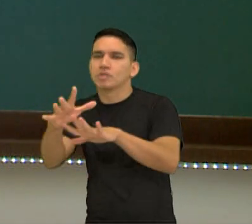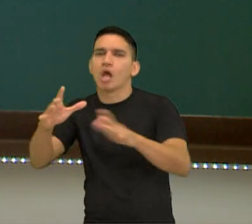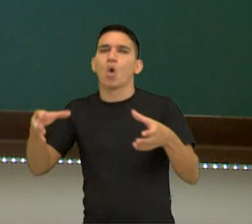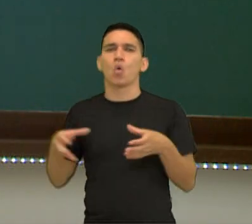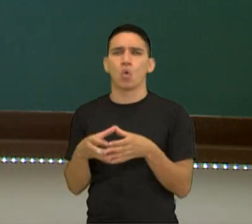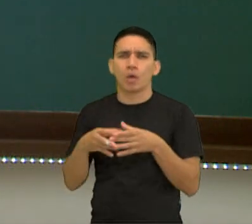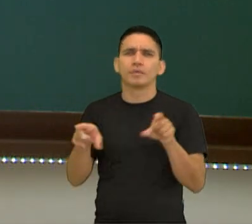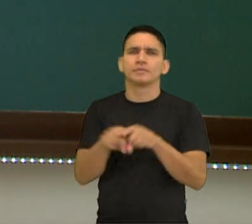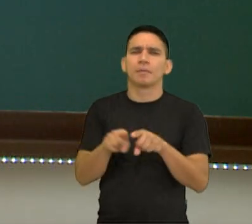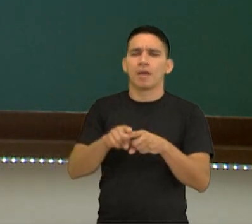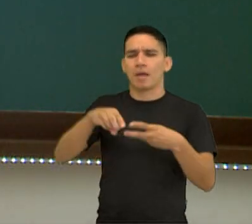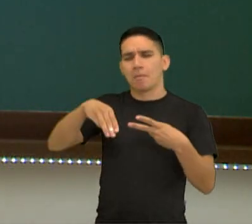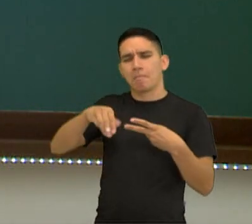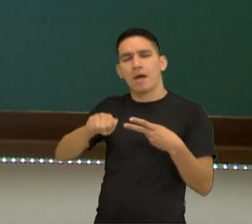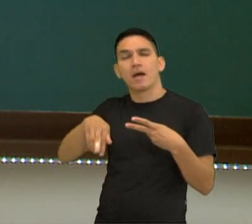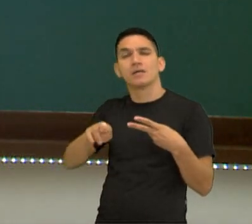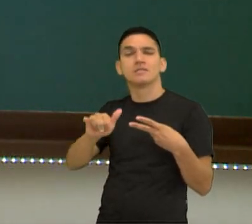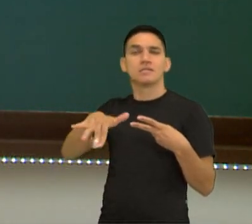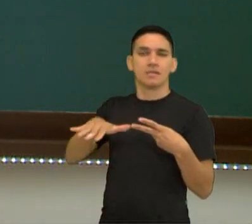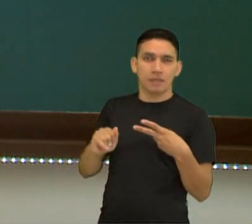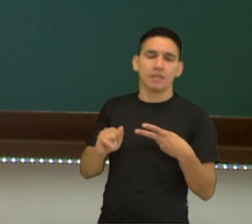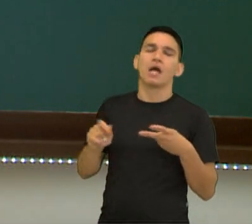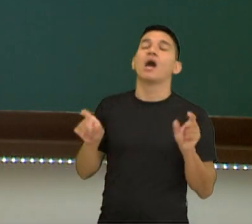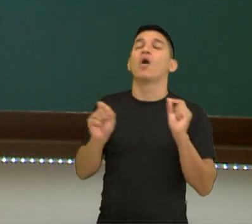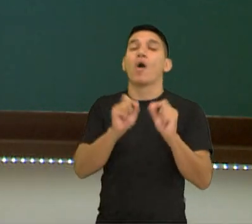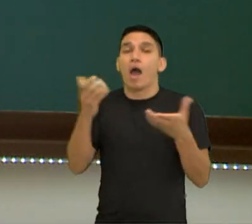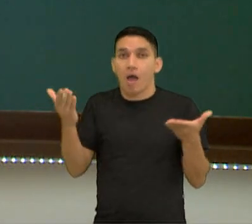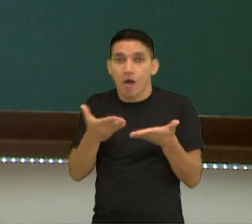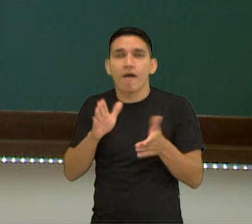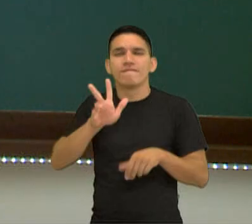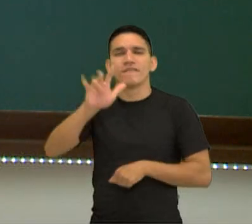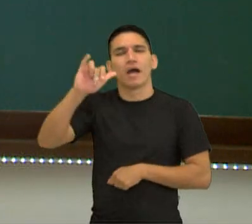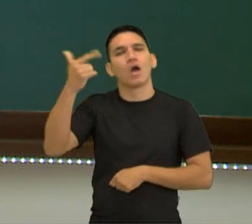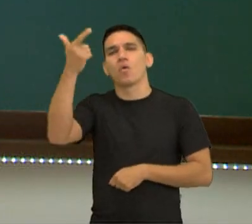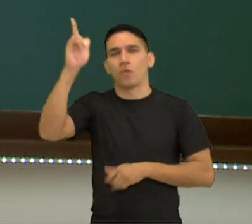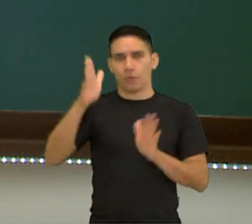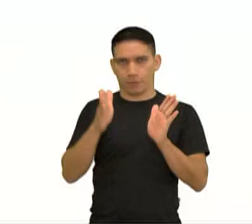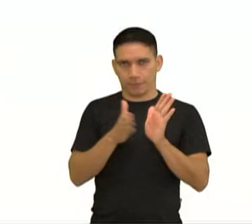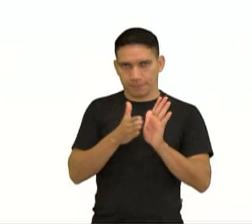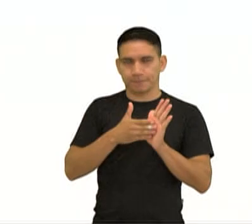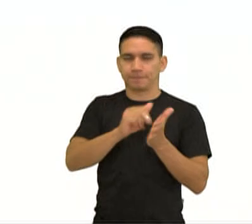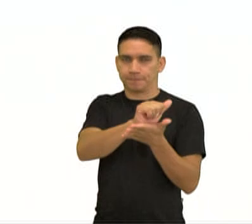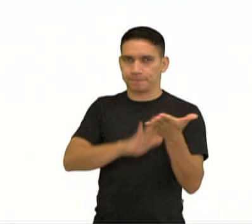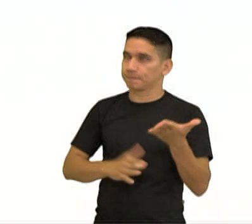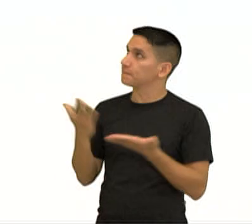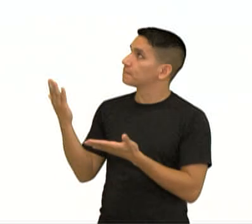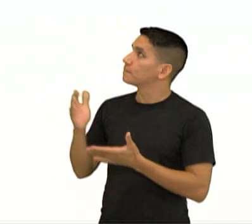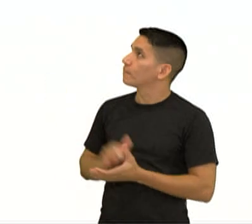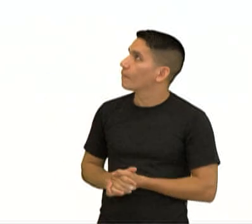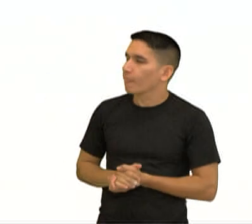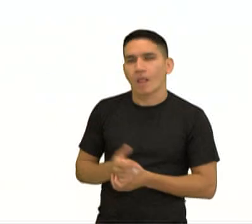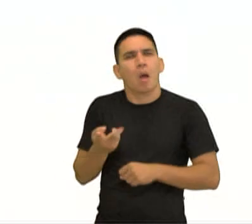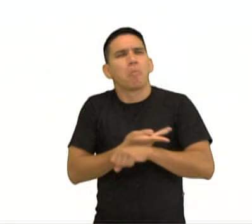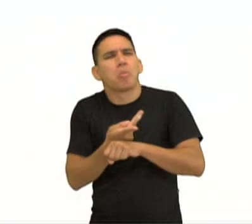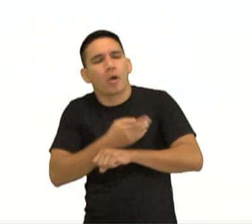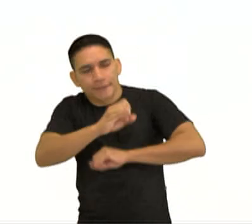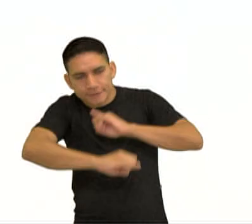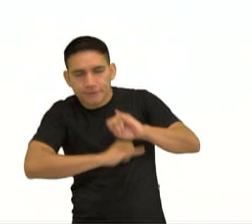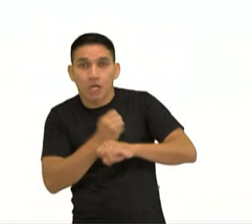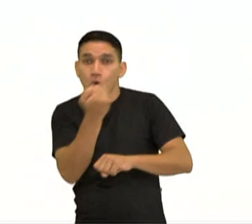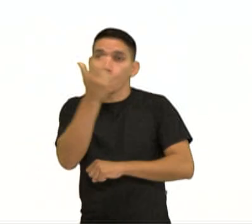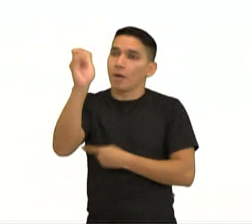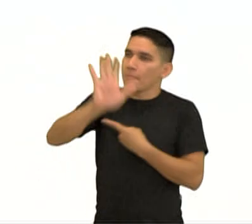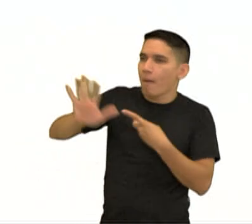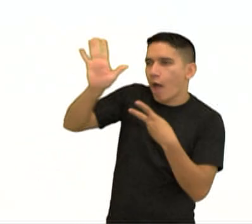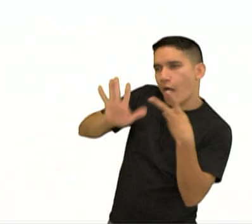Marina Abramovic, vamos então à nossa próxima atividade? Aproveite este momento para procurar na internet por mais imagens